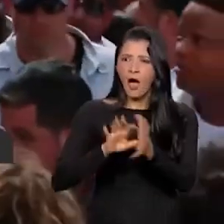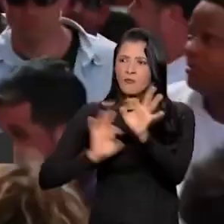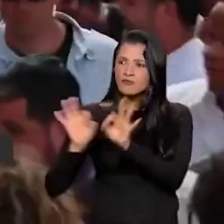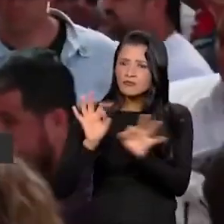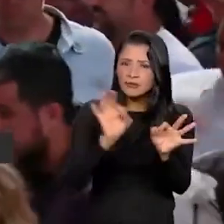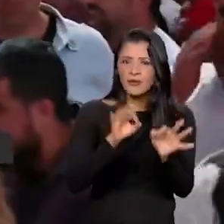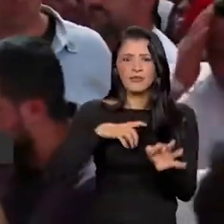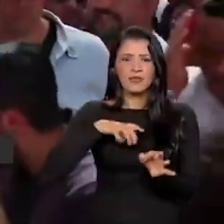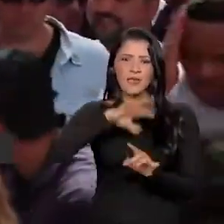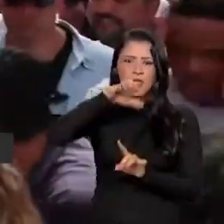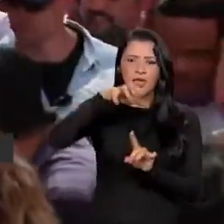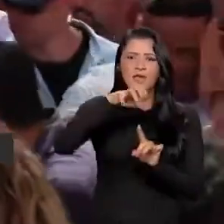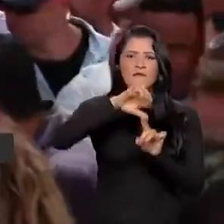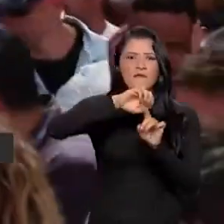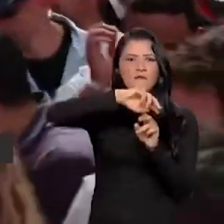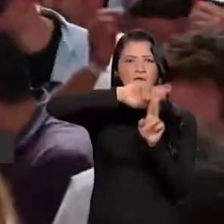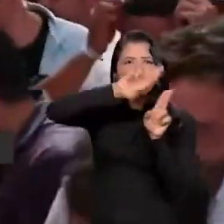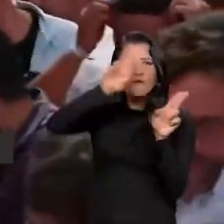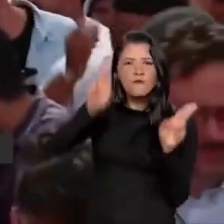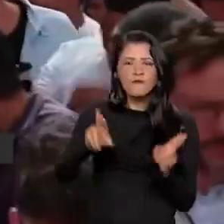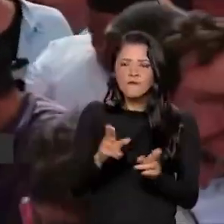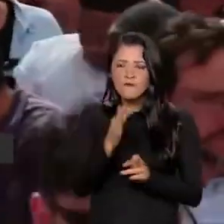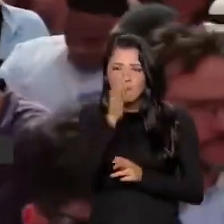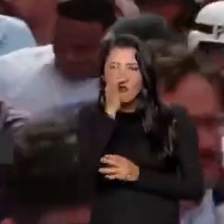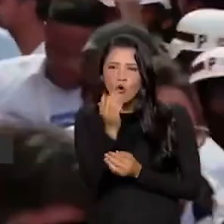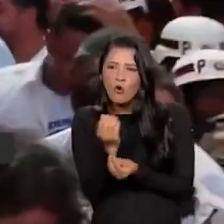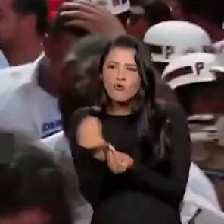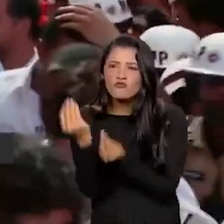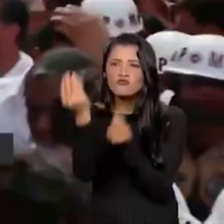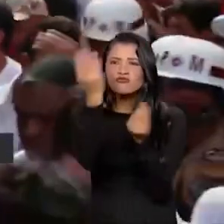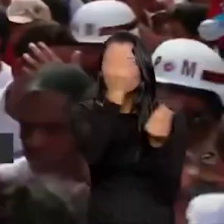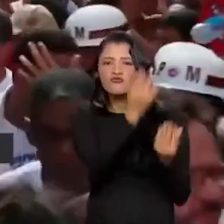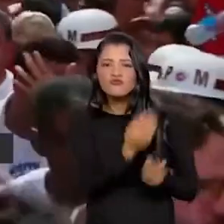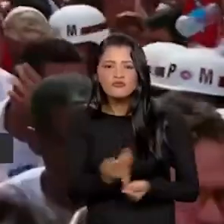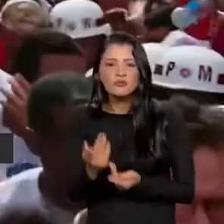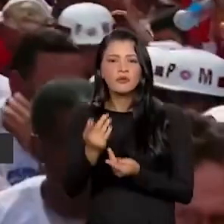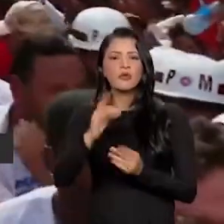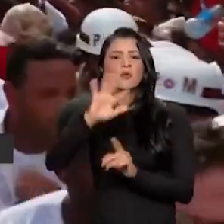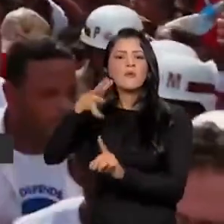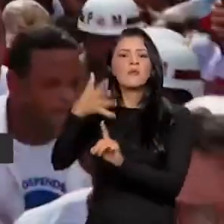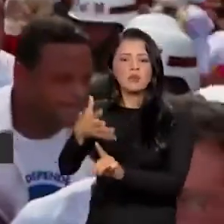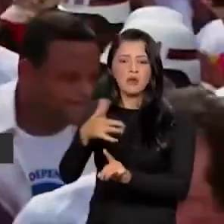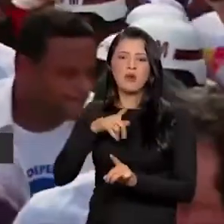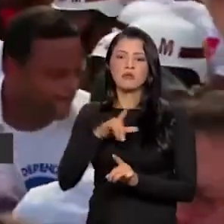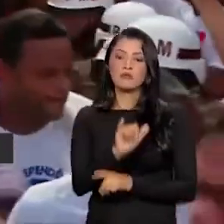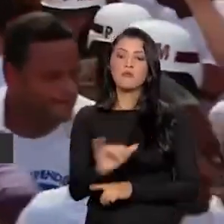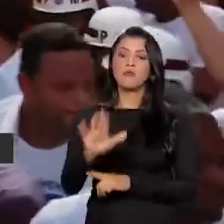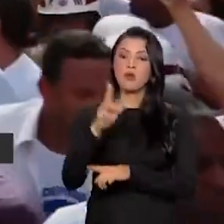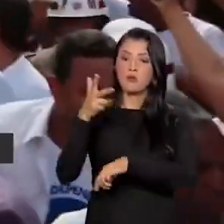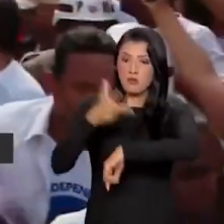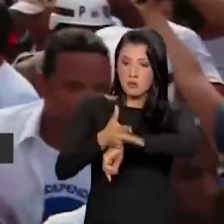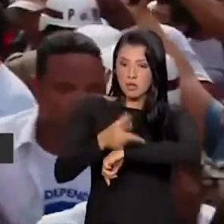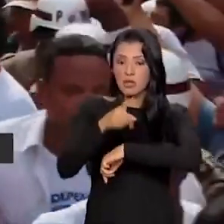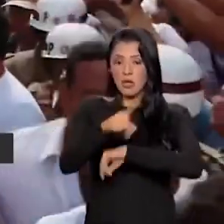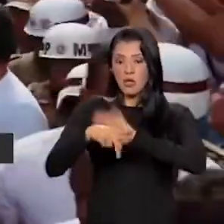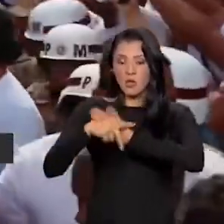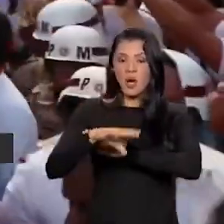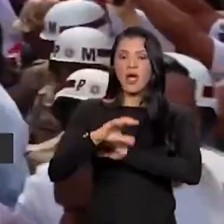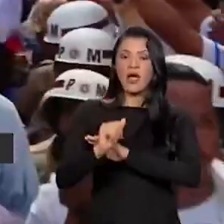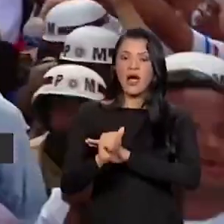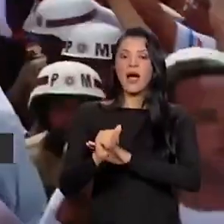emblemáticos, coroas de flores, em homenagem com as imagens do caboclo e